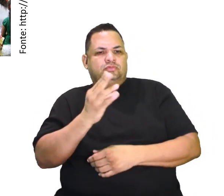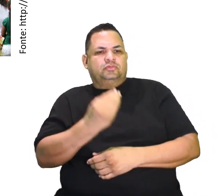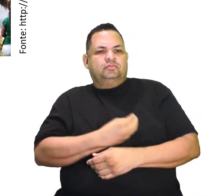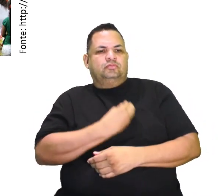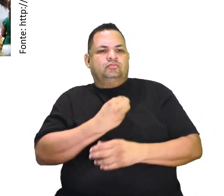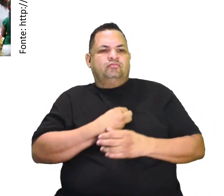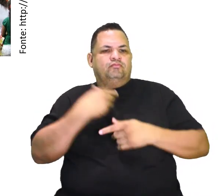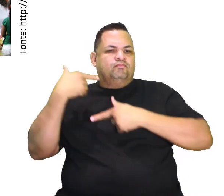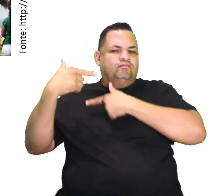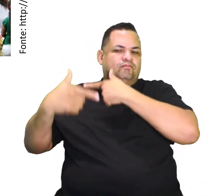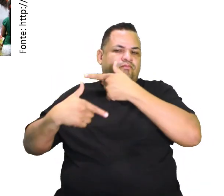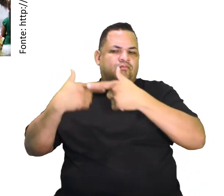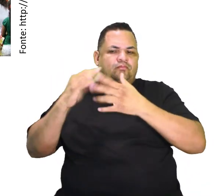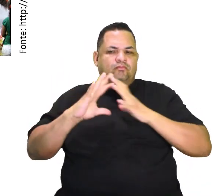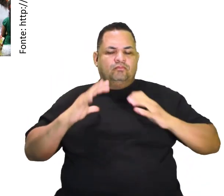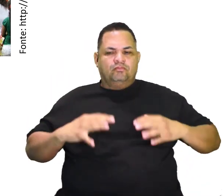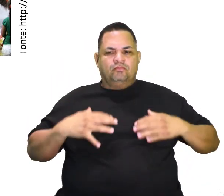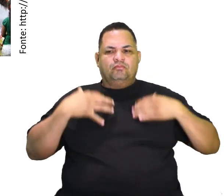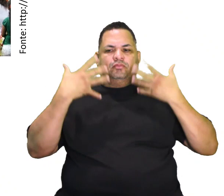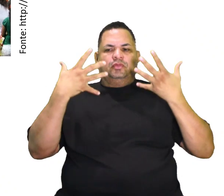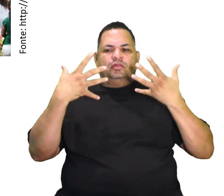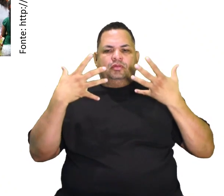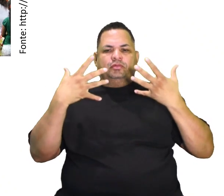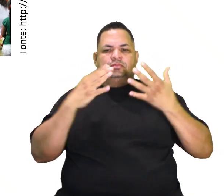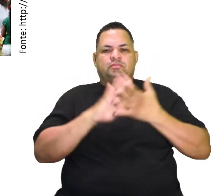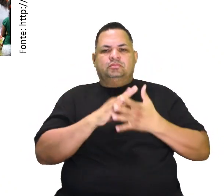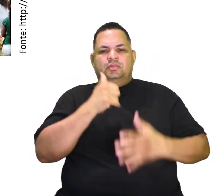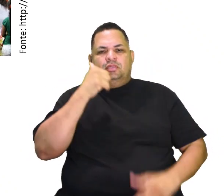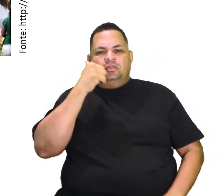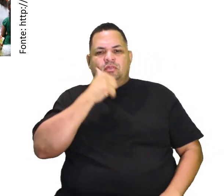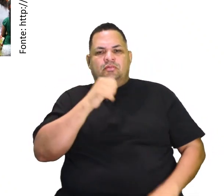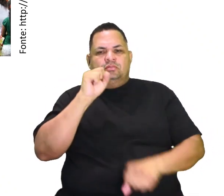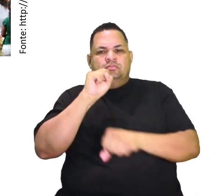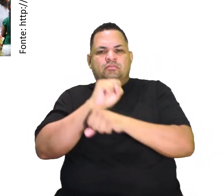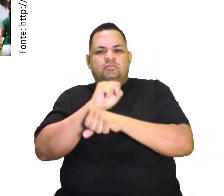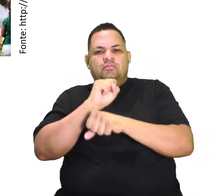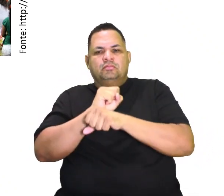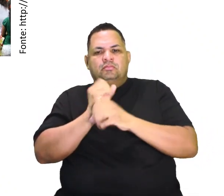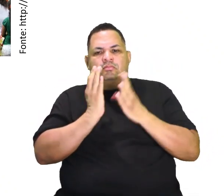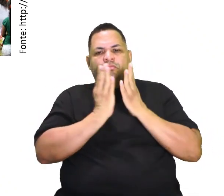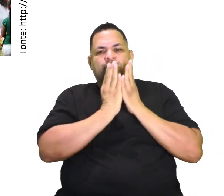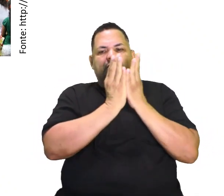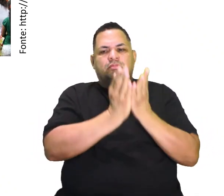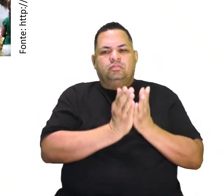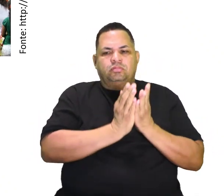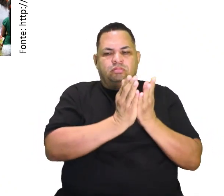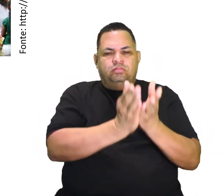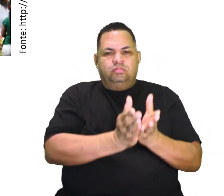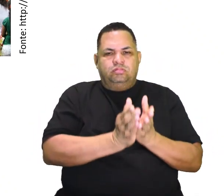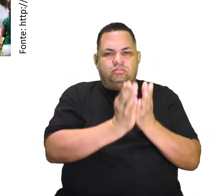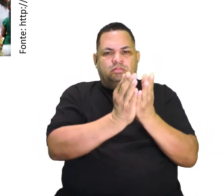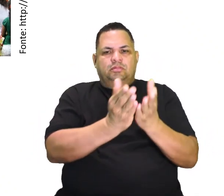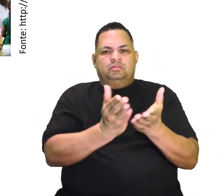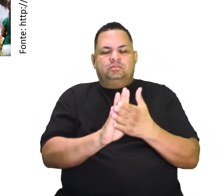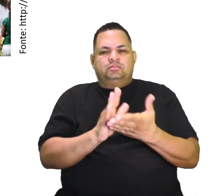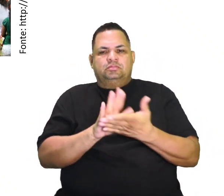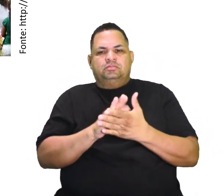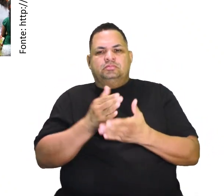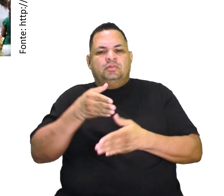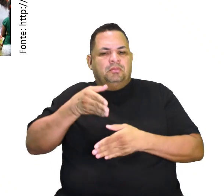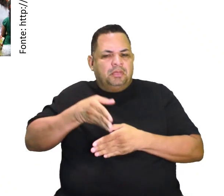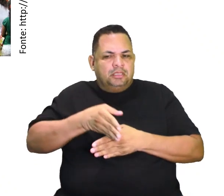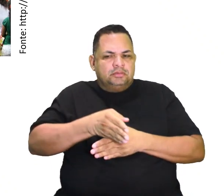do festejo. Olha, que as mulheres, aguardando a embarcação, eles vão passando